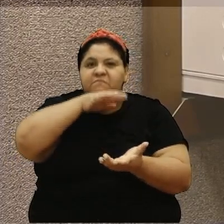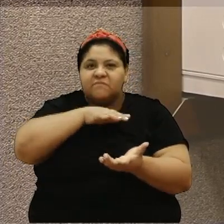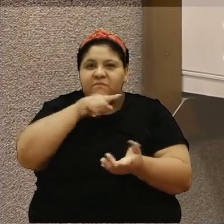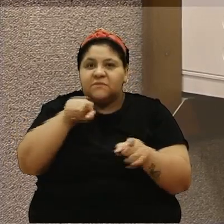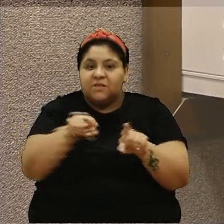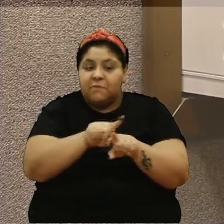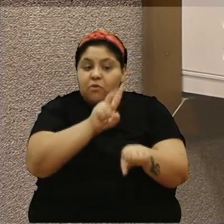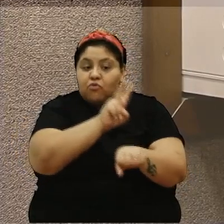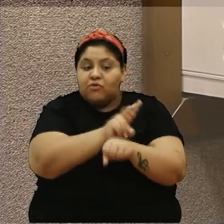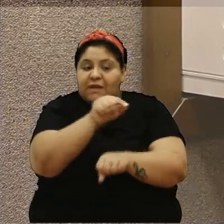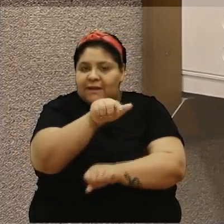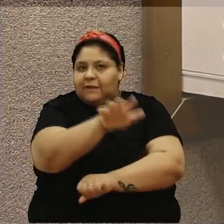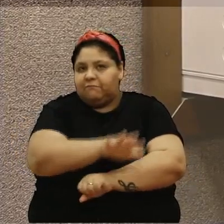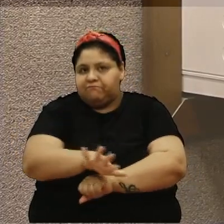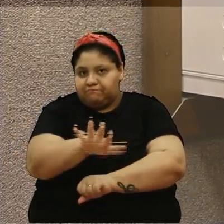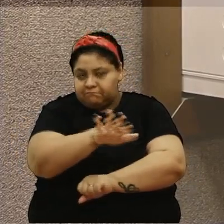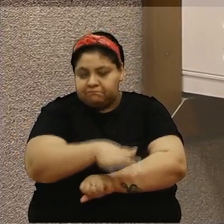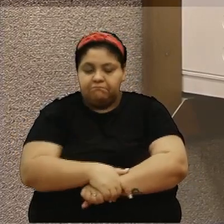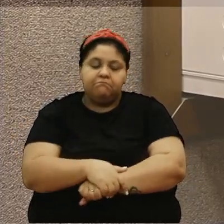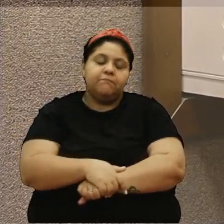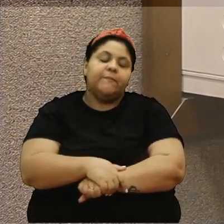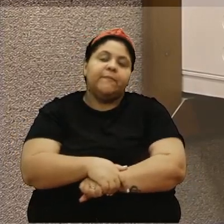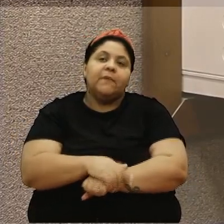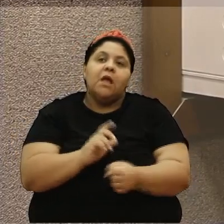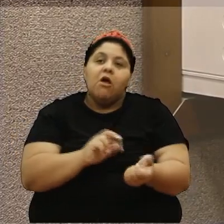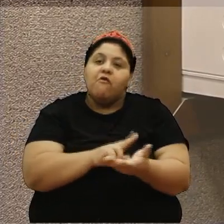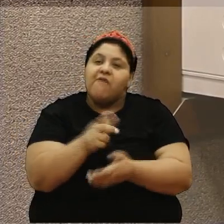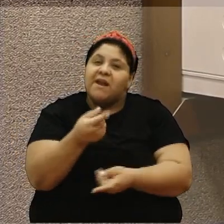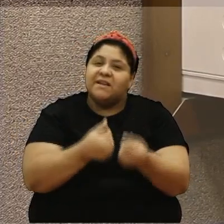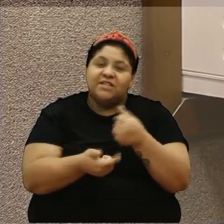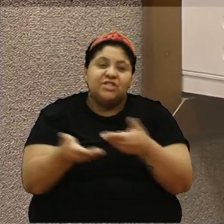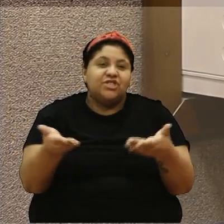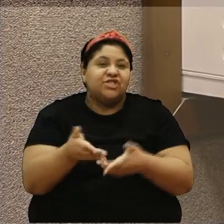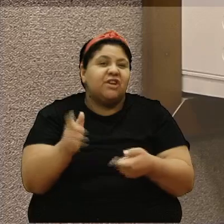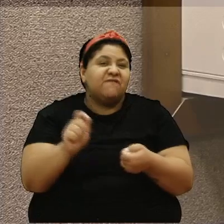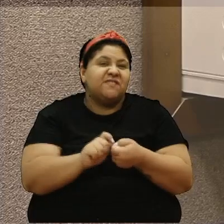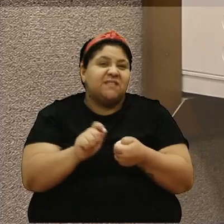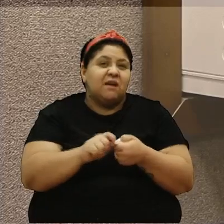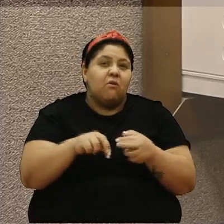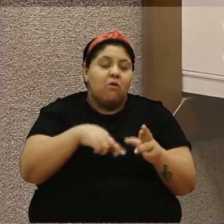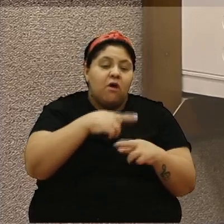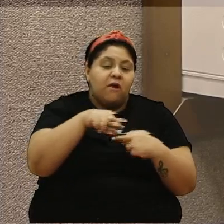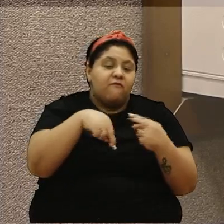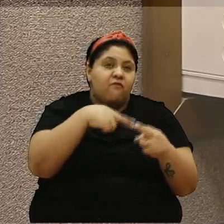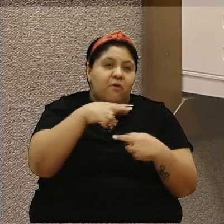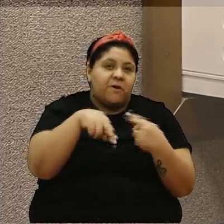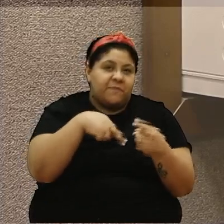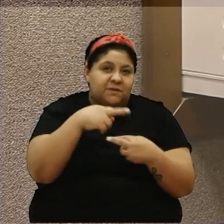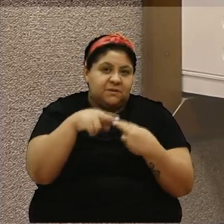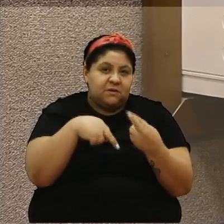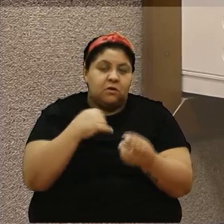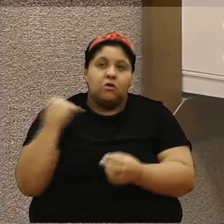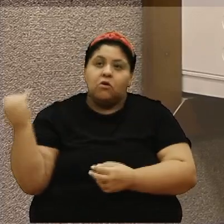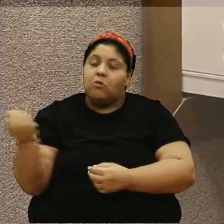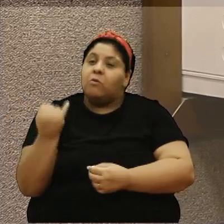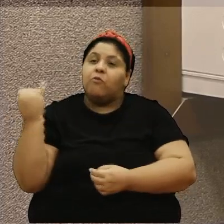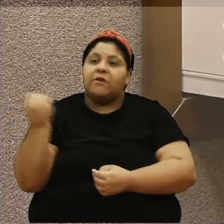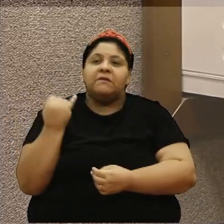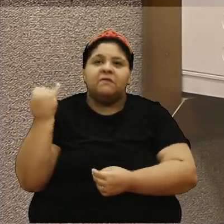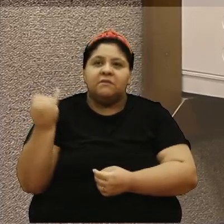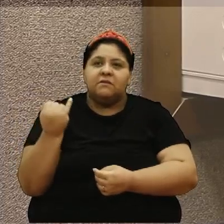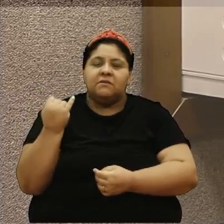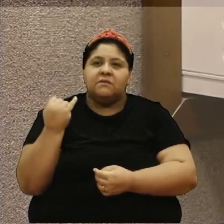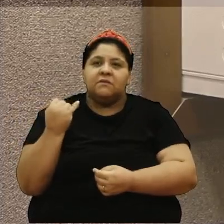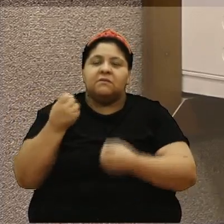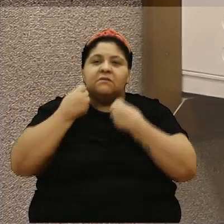área. Então, várias administrações já fizeram um monte de reformas lá, né? O importante, vereador, é a